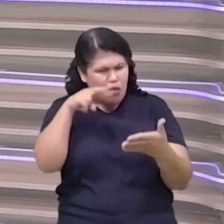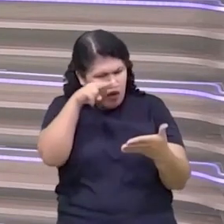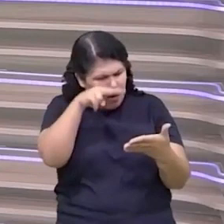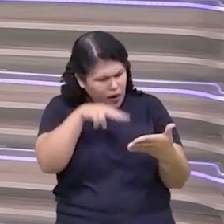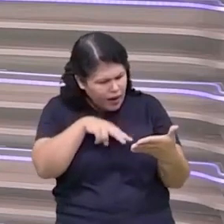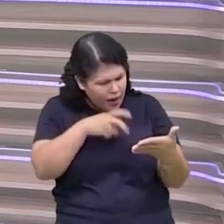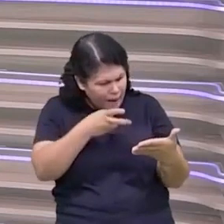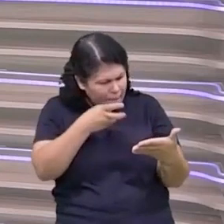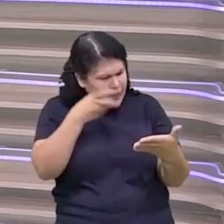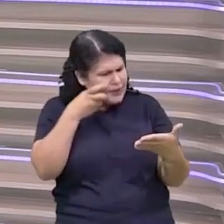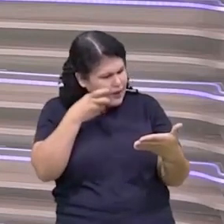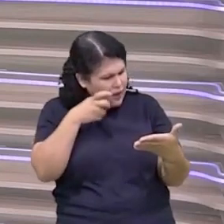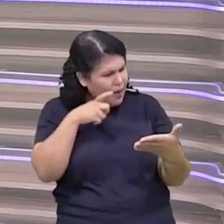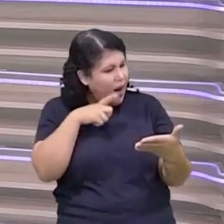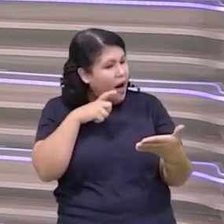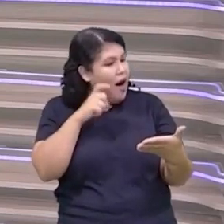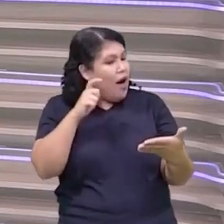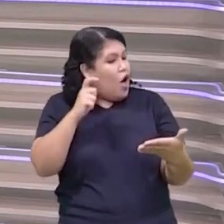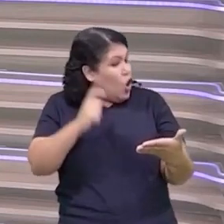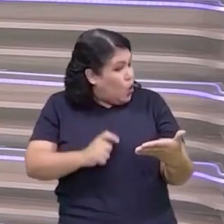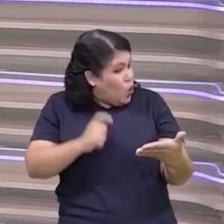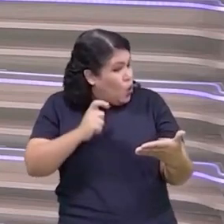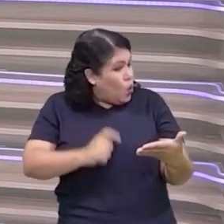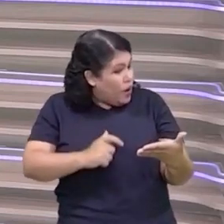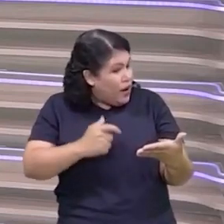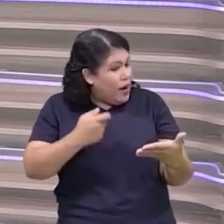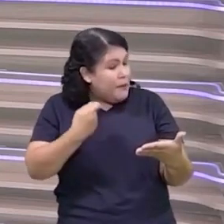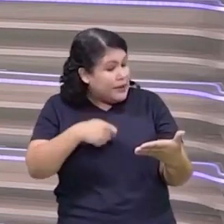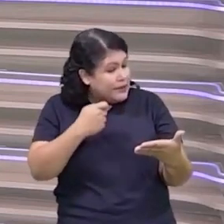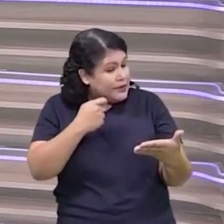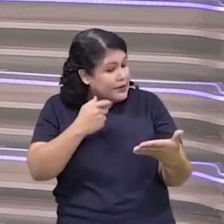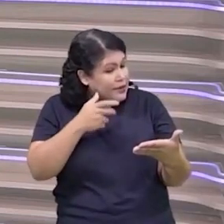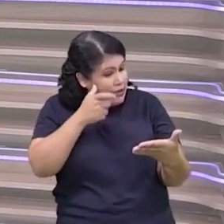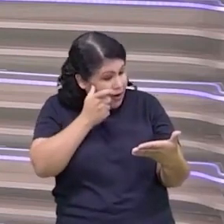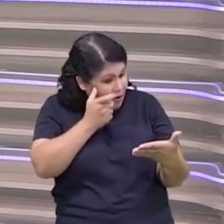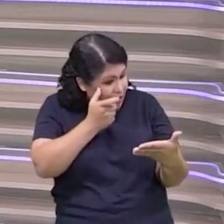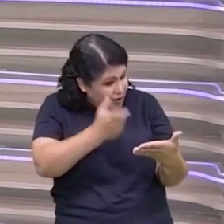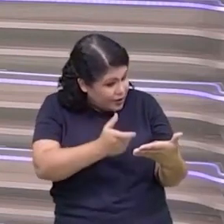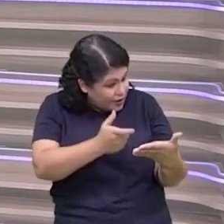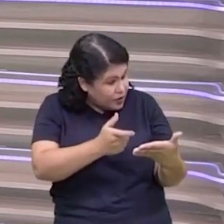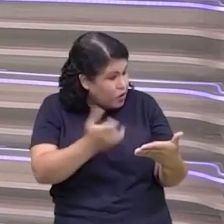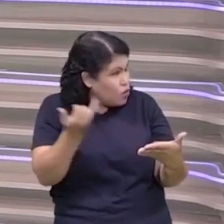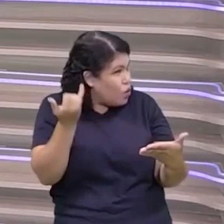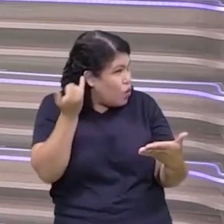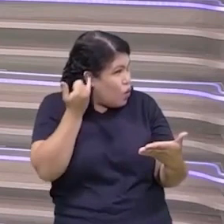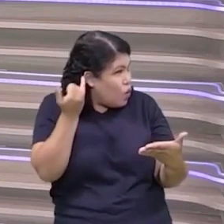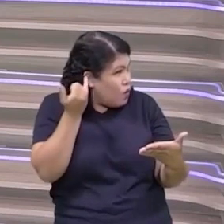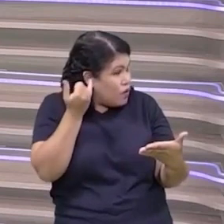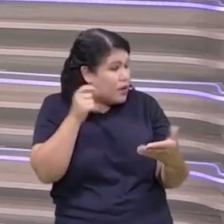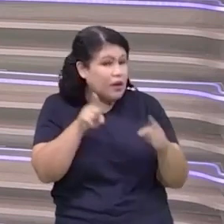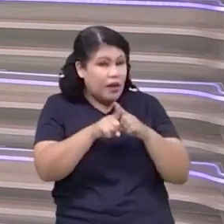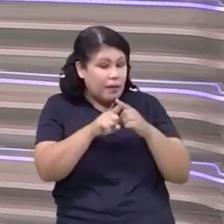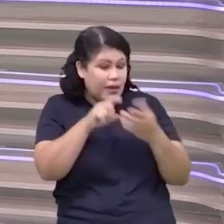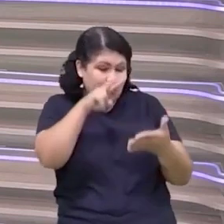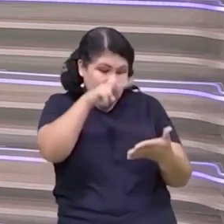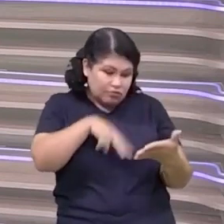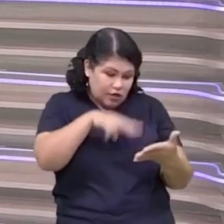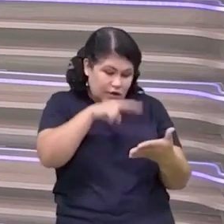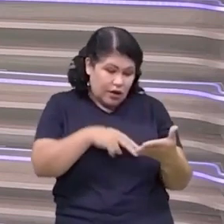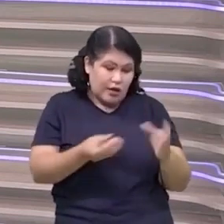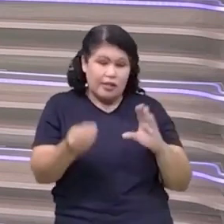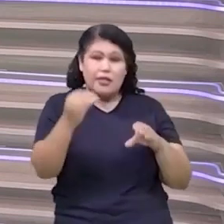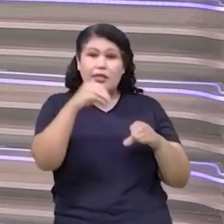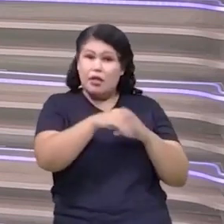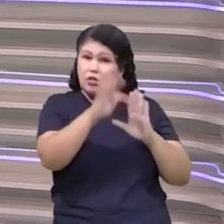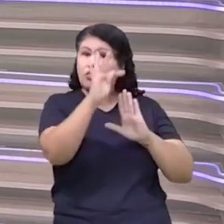essas circunstâncias. É só eu ficar ligada quando eu ouço e quando eu leio. Em qualquer texto,